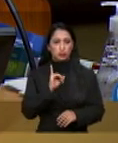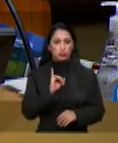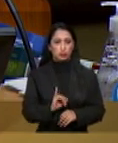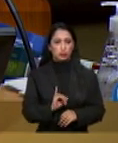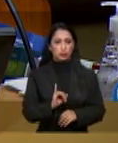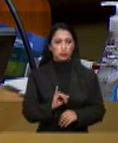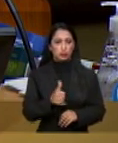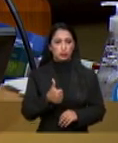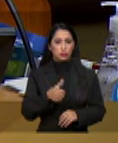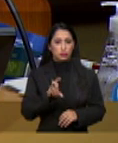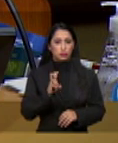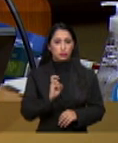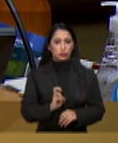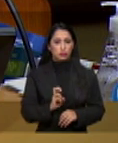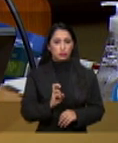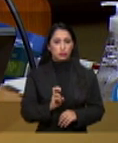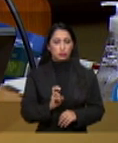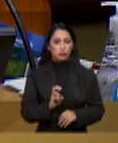inconstitucionalidade 1571,